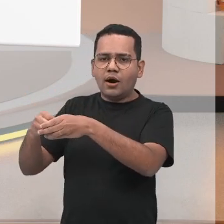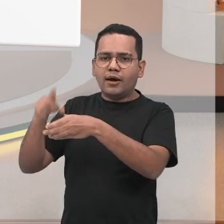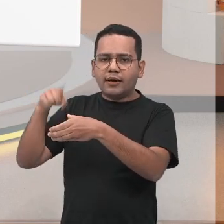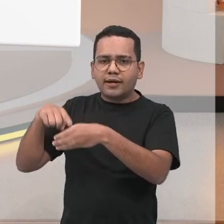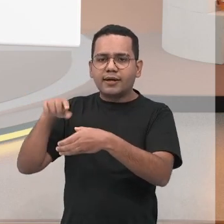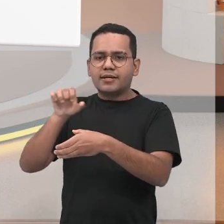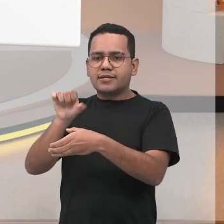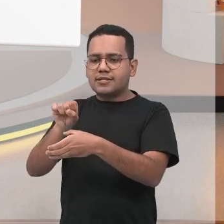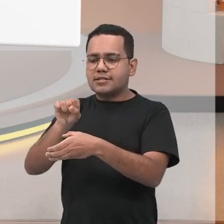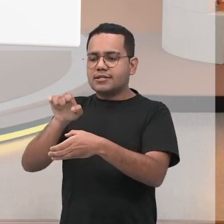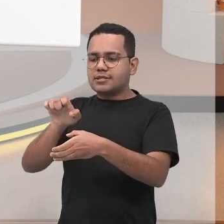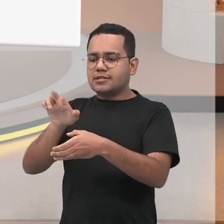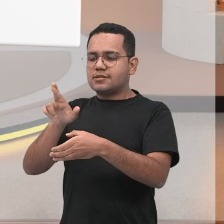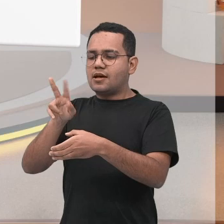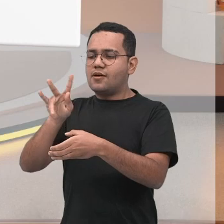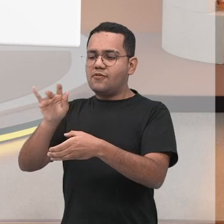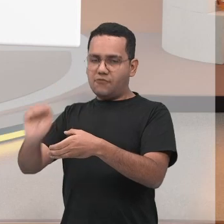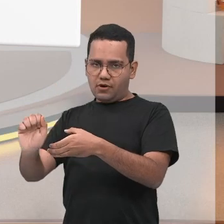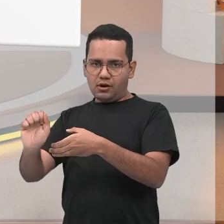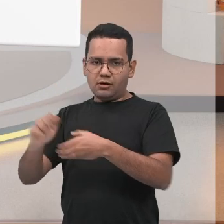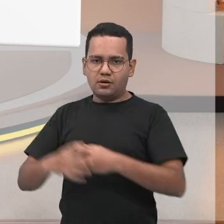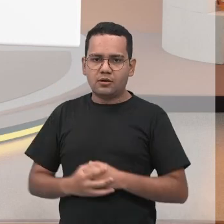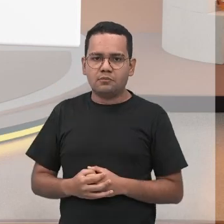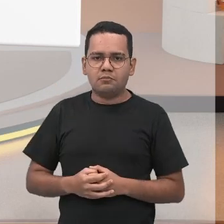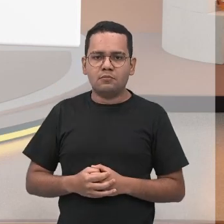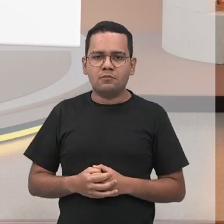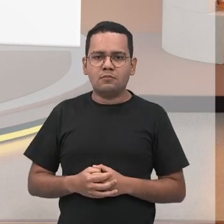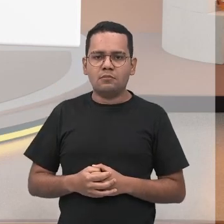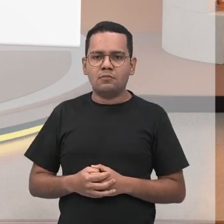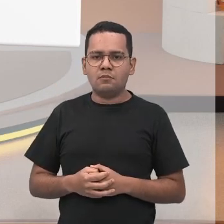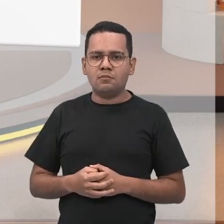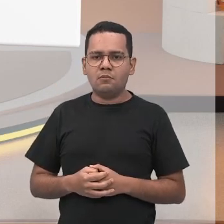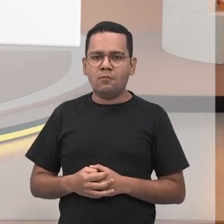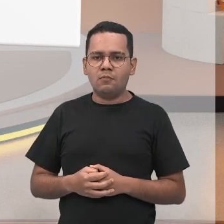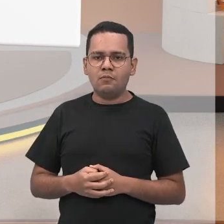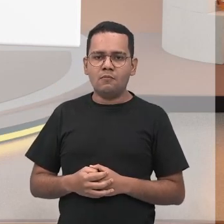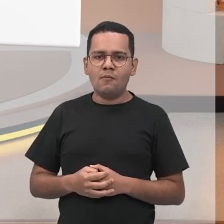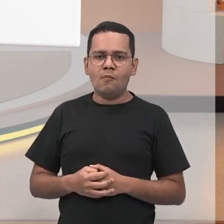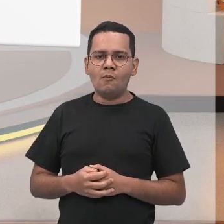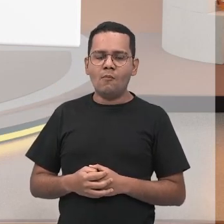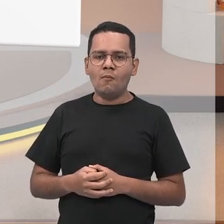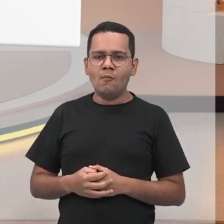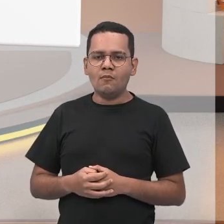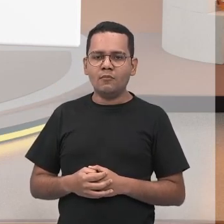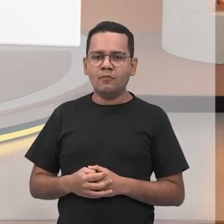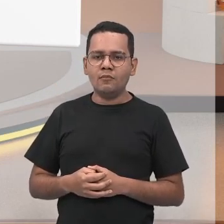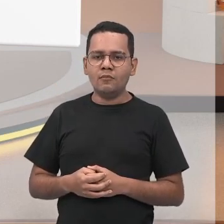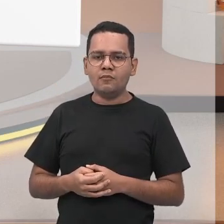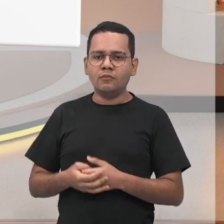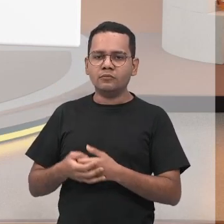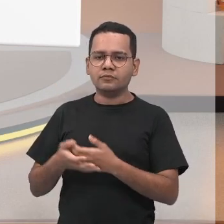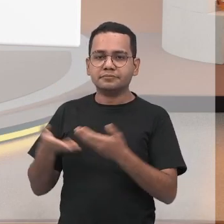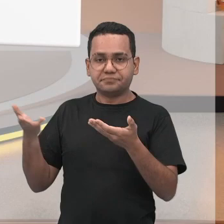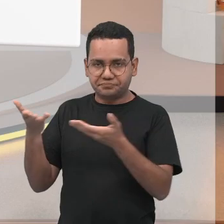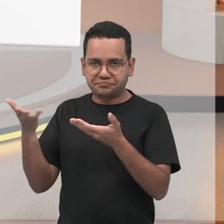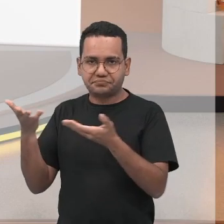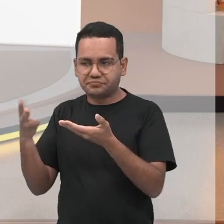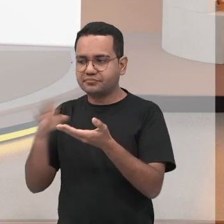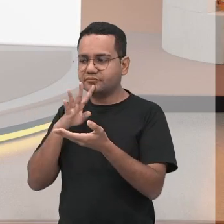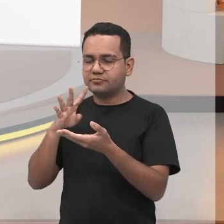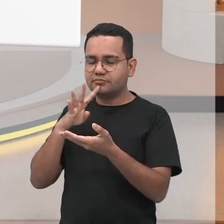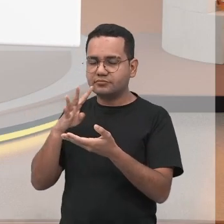Sérvia, que posteriormente daria ali origem ao que a gente conhece como a Grande